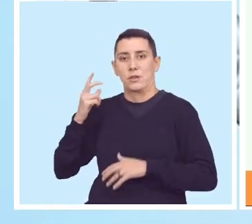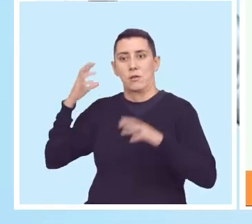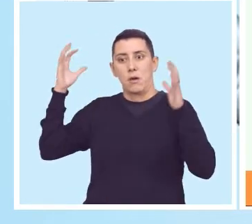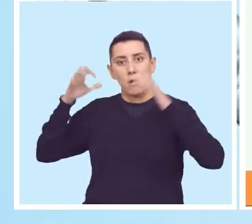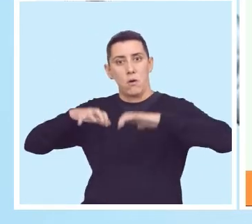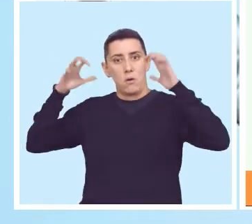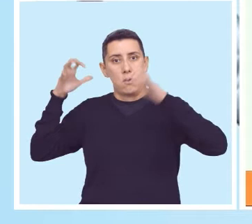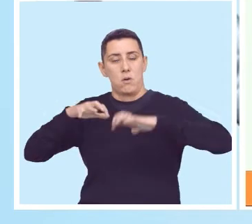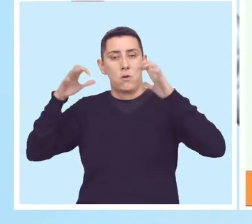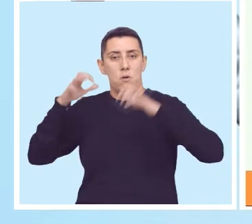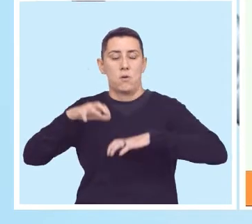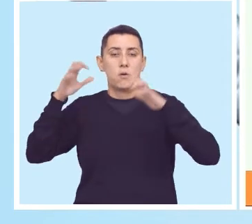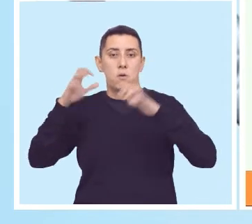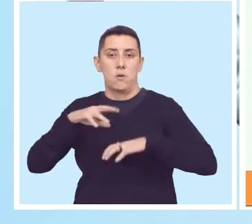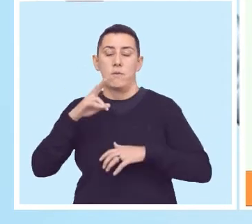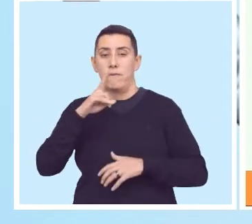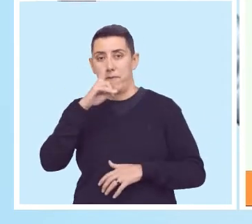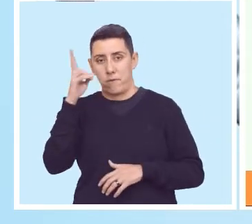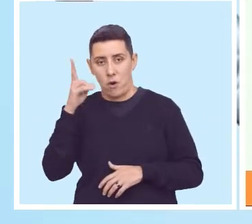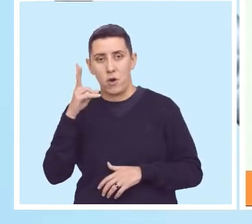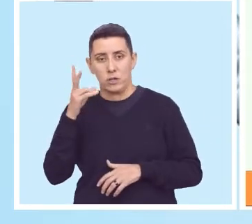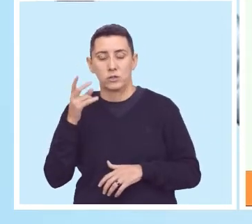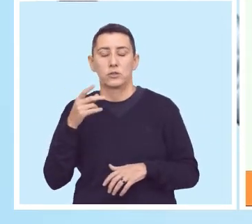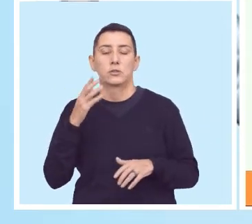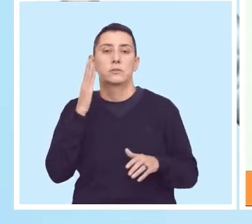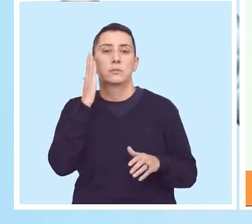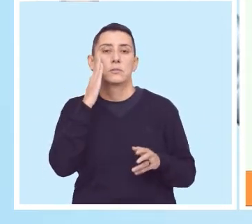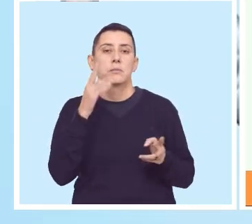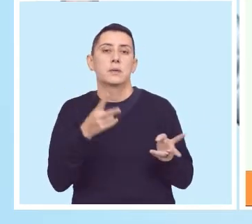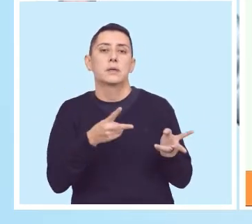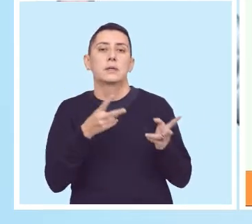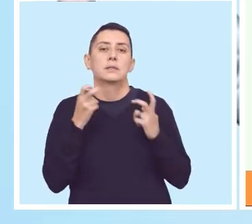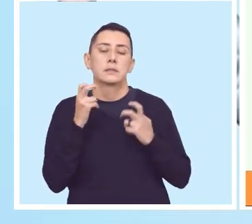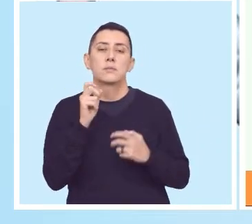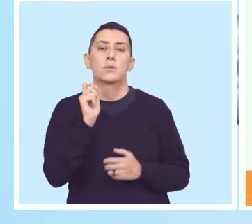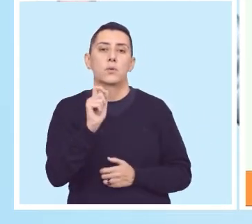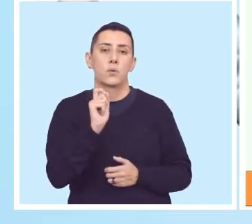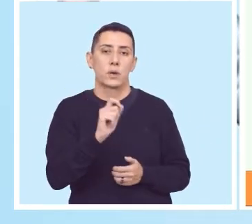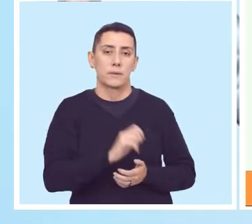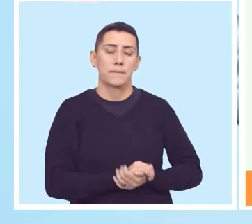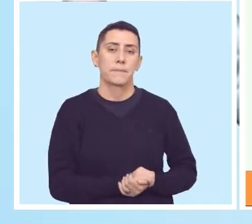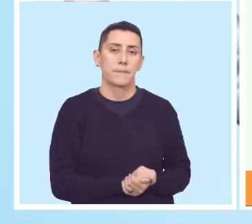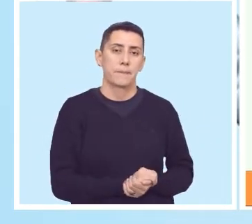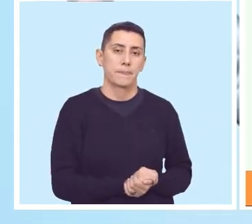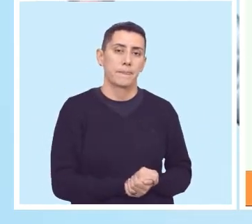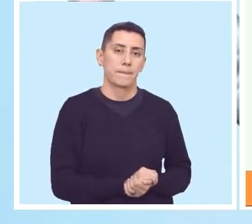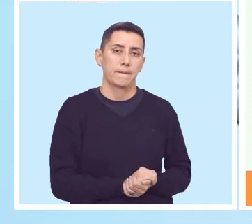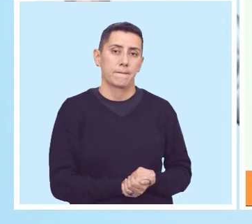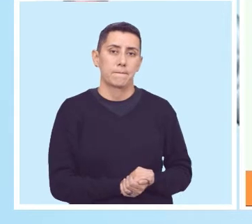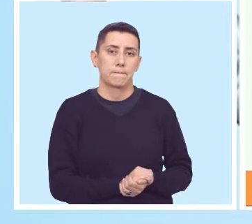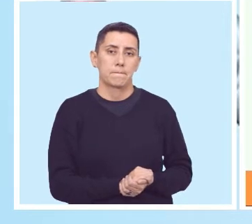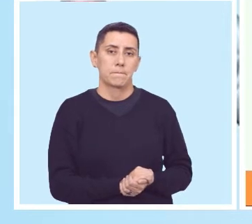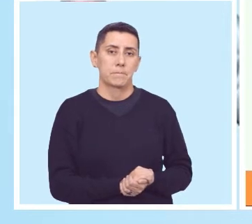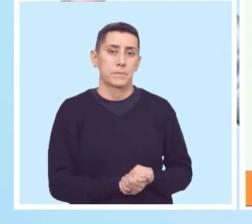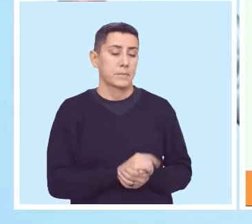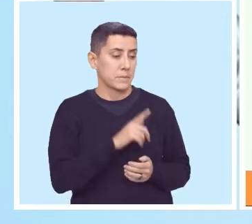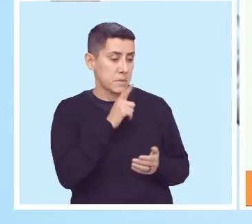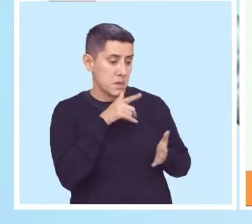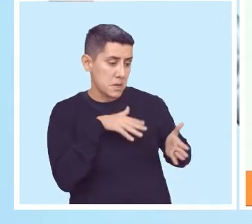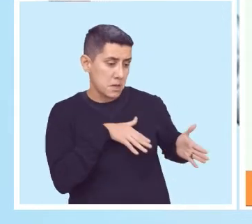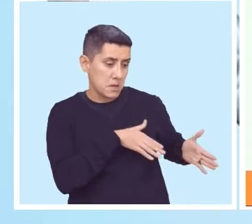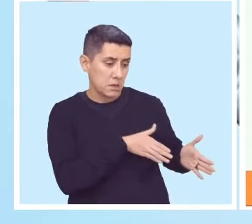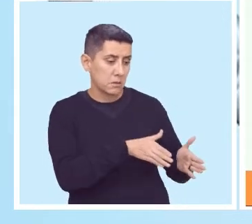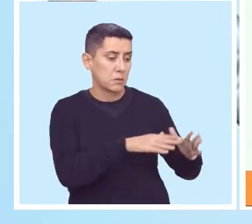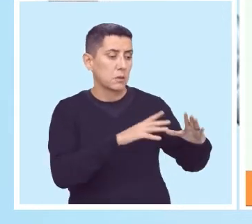que o Igarapé, pelo menos naqueles 15 quilômetros ali de verificação, de avaliação, ele estava